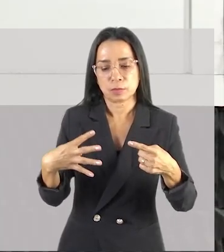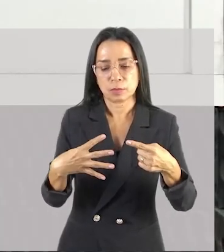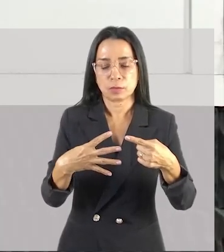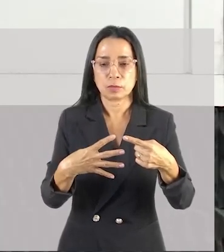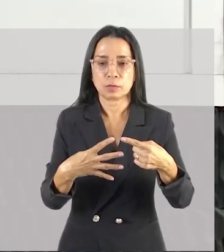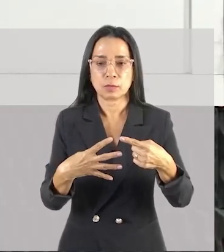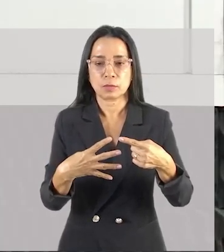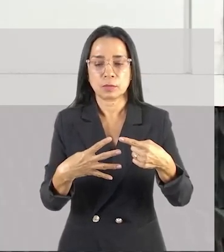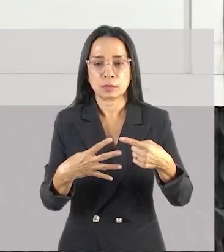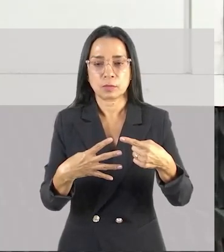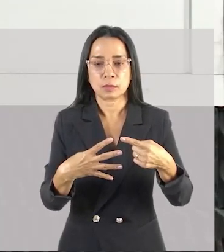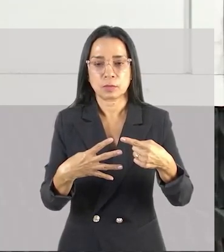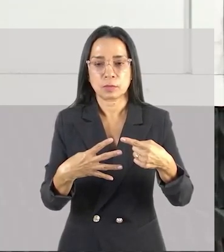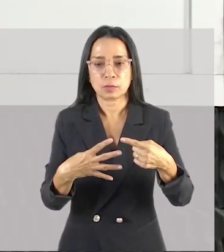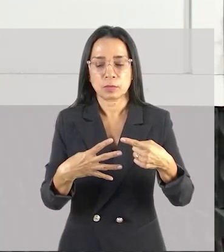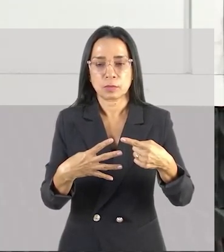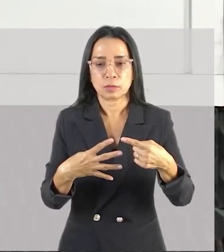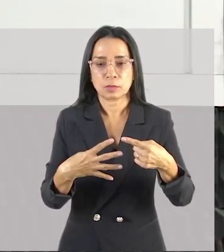4